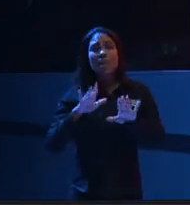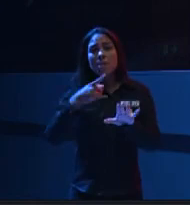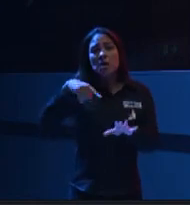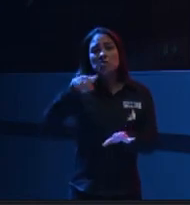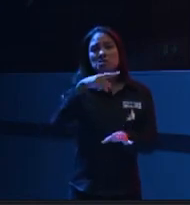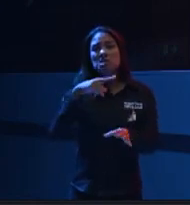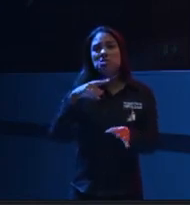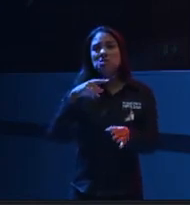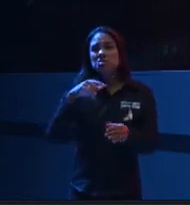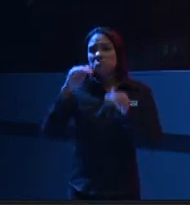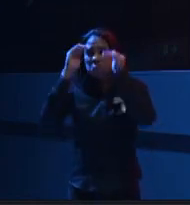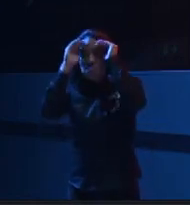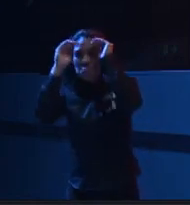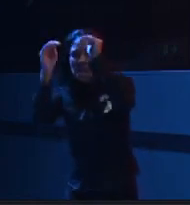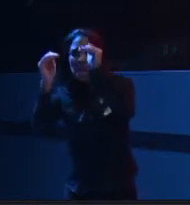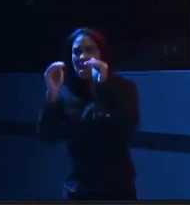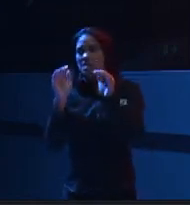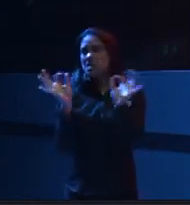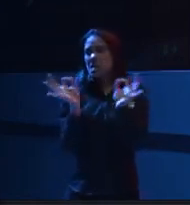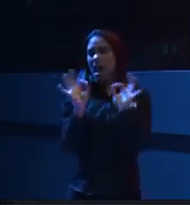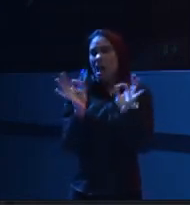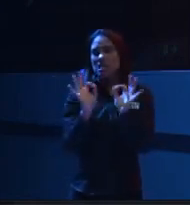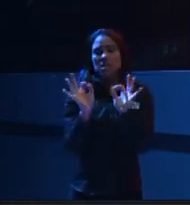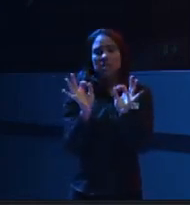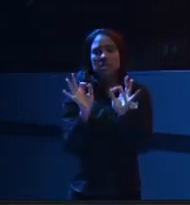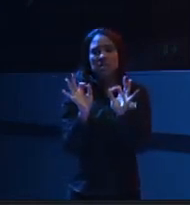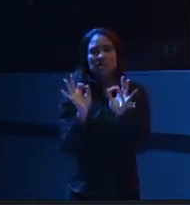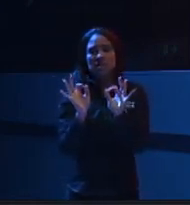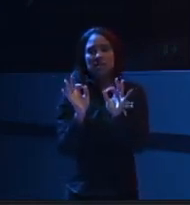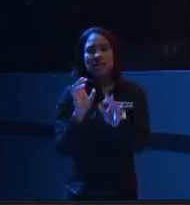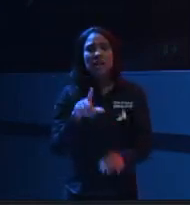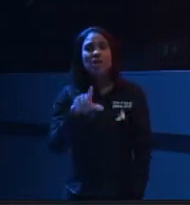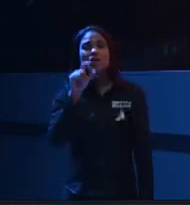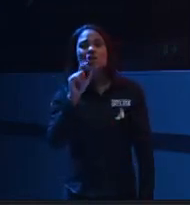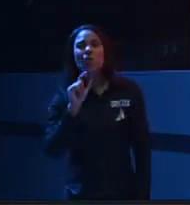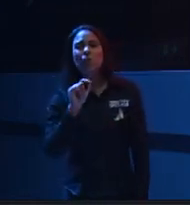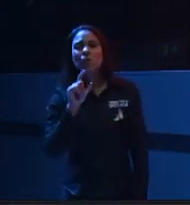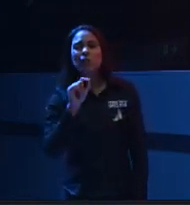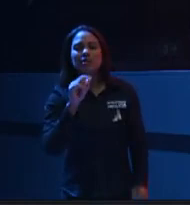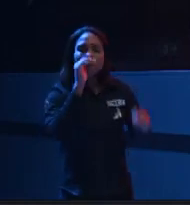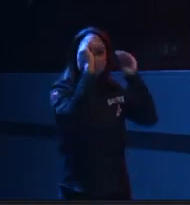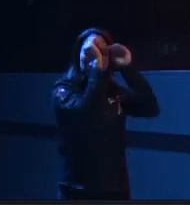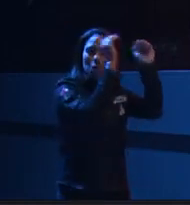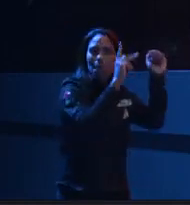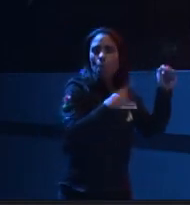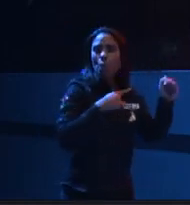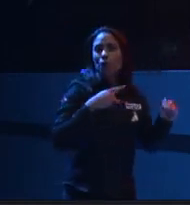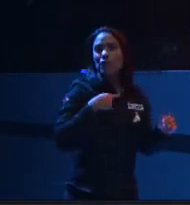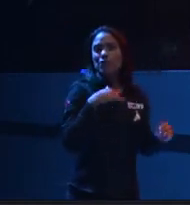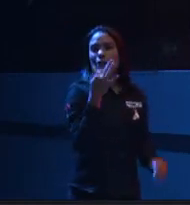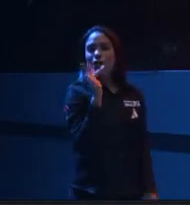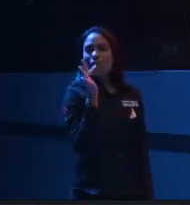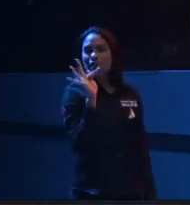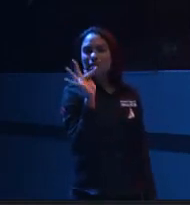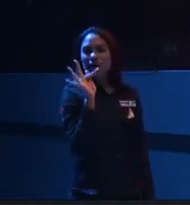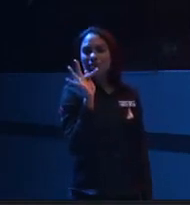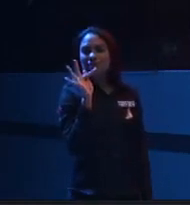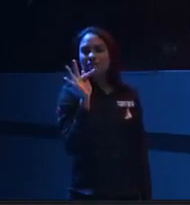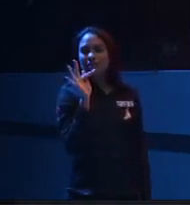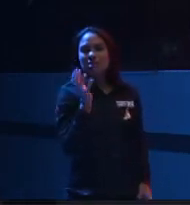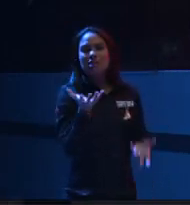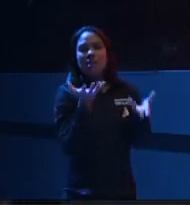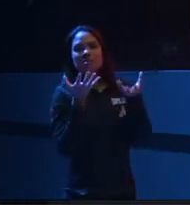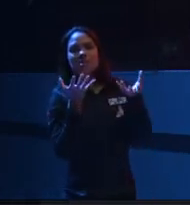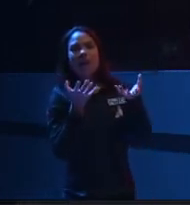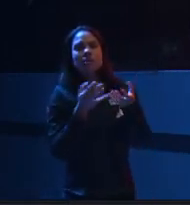lições prefere ouvir o teu professor da faculdade ou prefere ouvir o teu colega da rua prefere ouvir o apresentador de